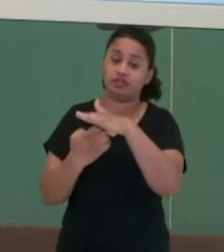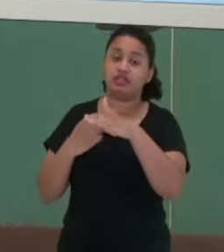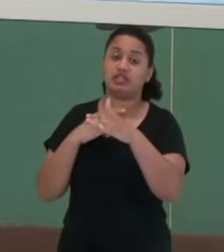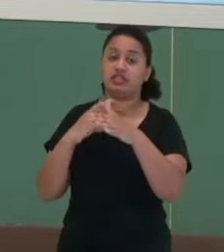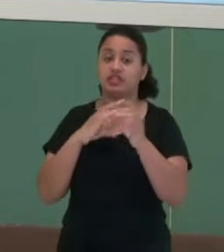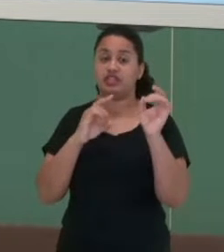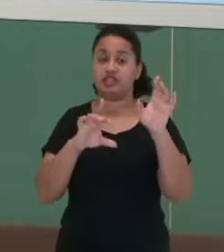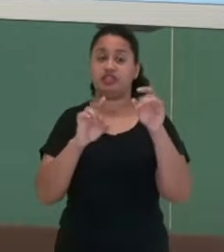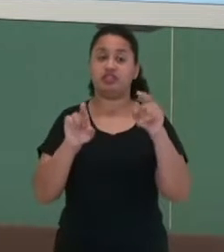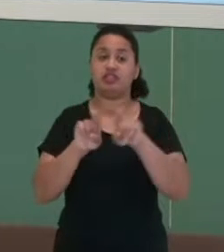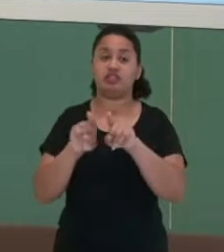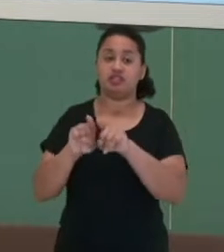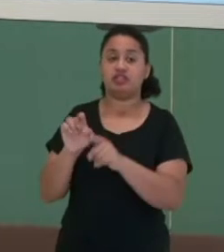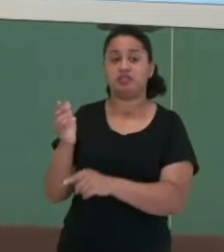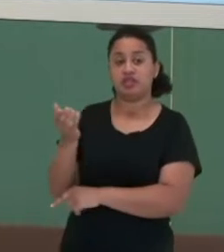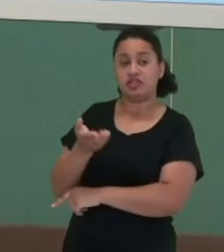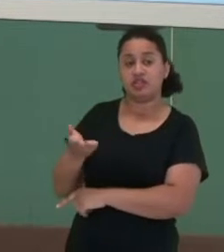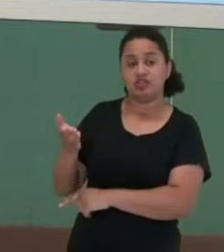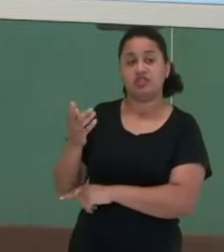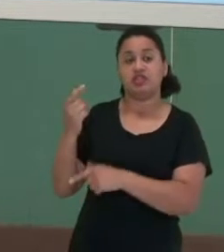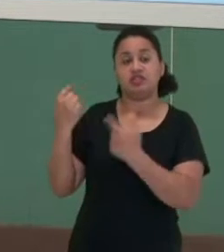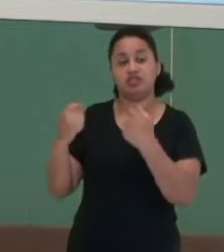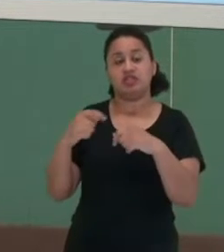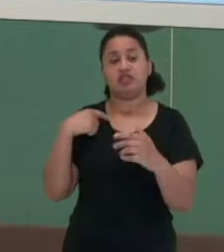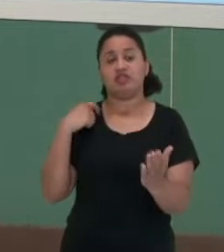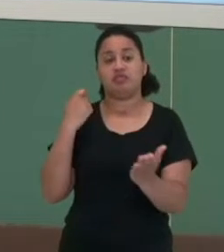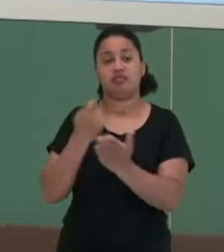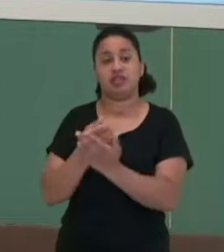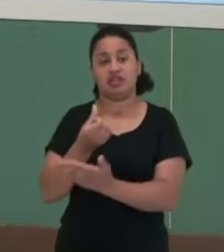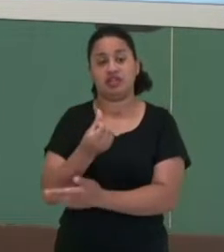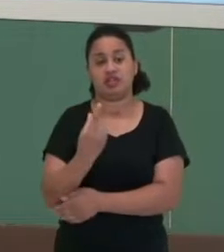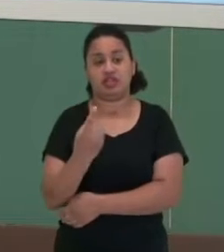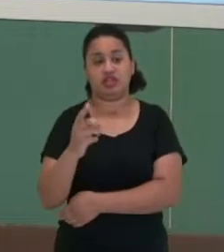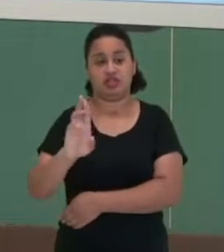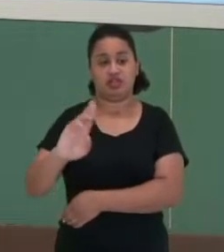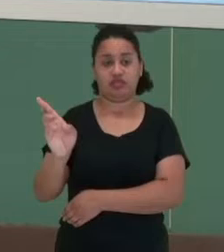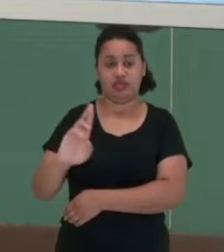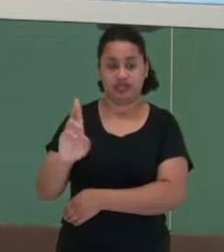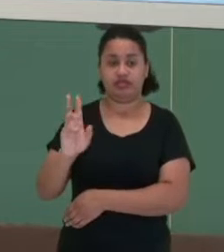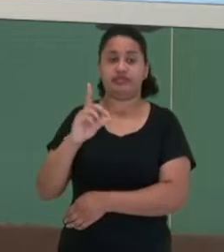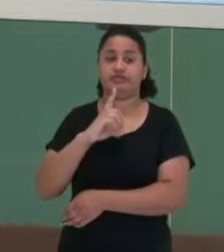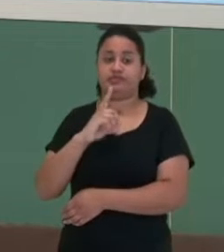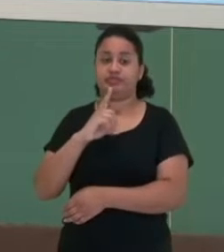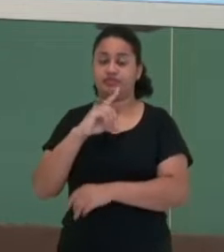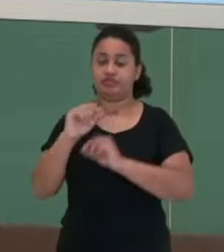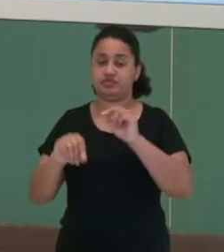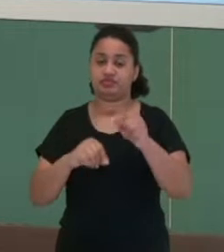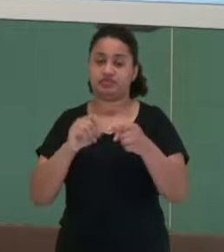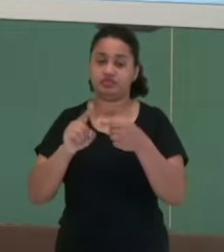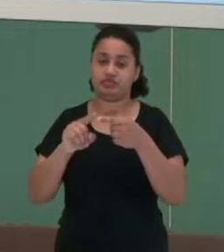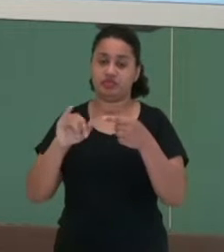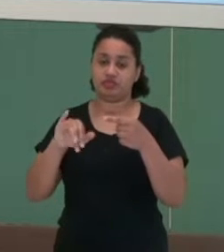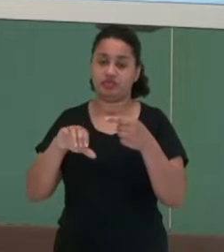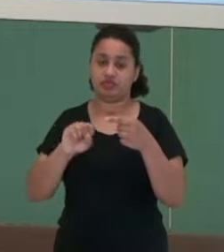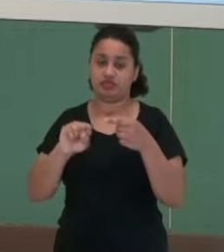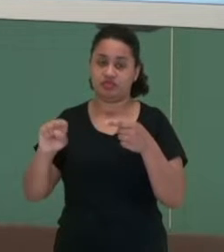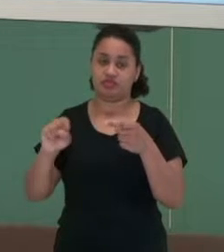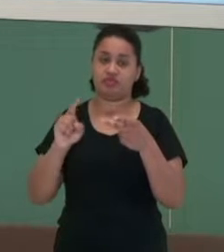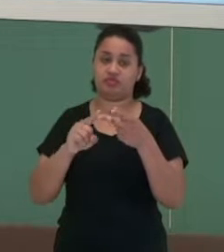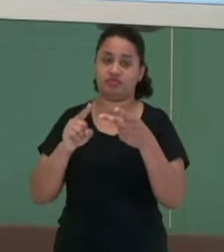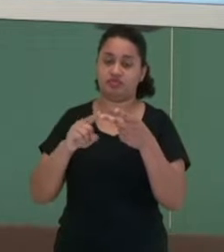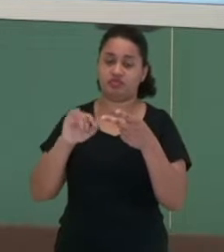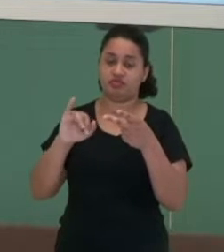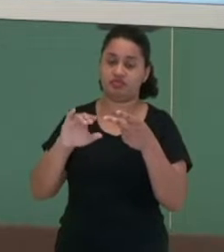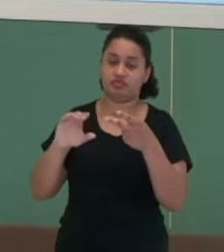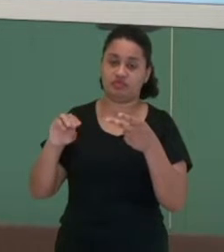comércio e serviço na mesma empresa, ele vai pagar R$ 61. Nesse caso, está envolvendo